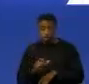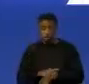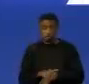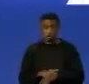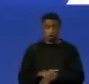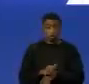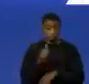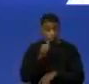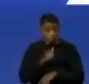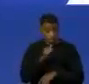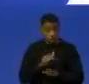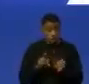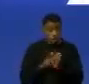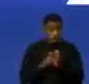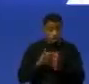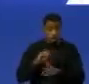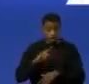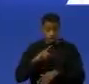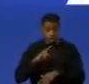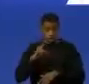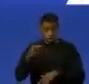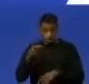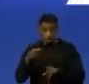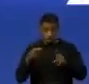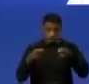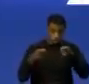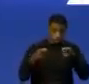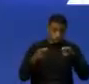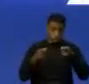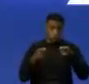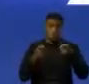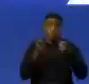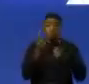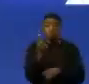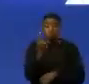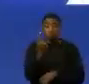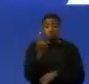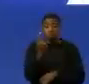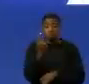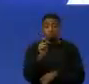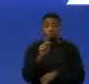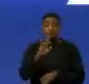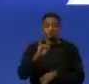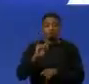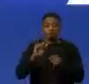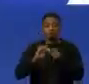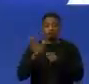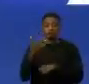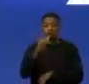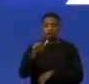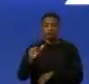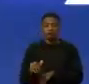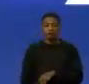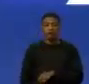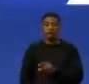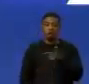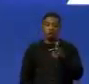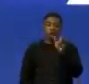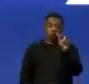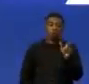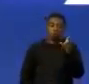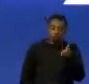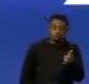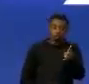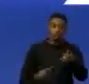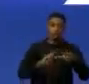da mulher, se ela é XX, um desses cromossomos ele será inativado e o outro ficará